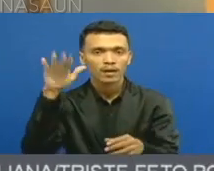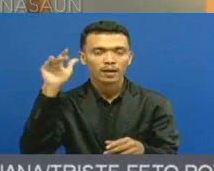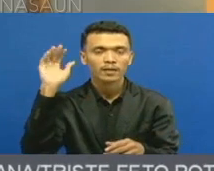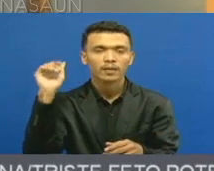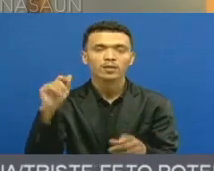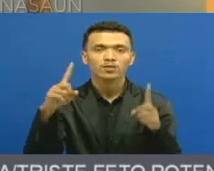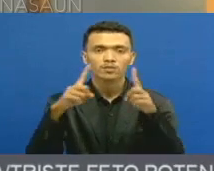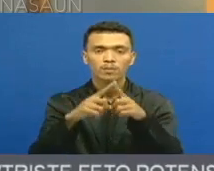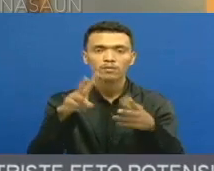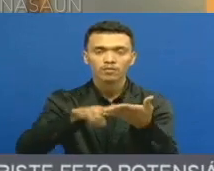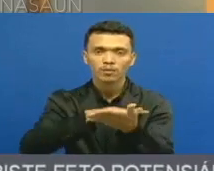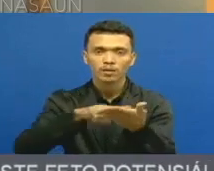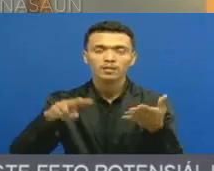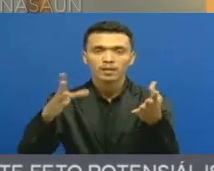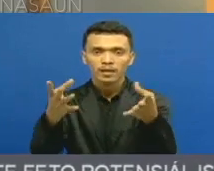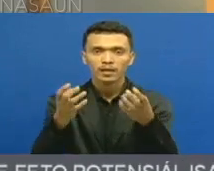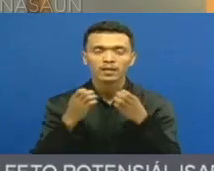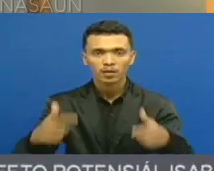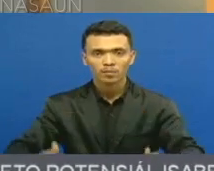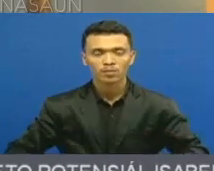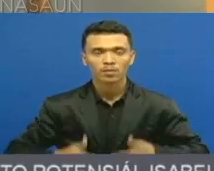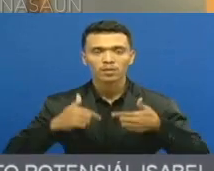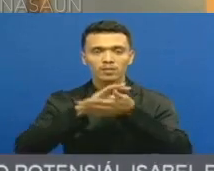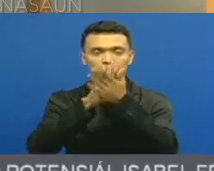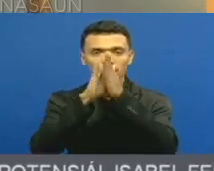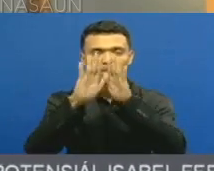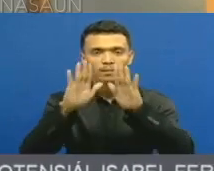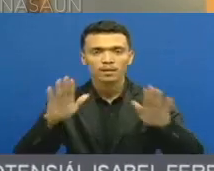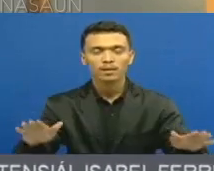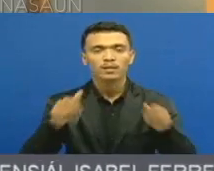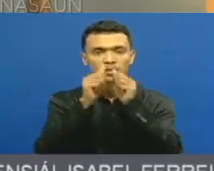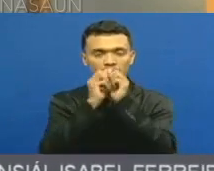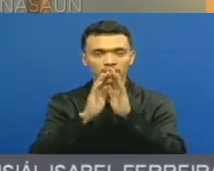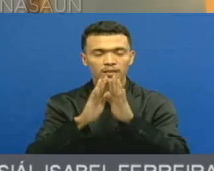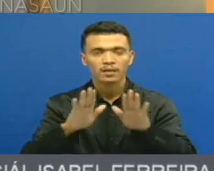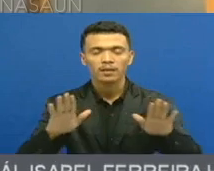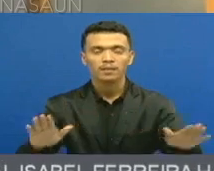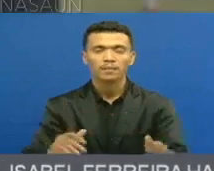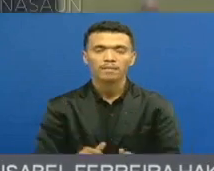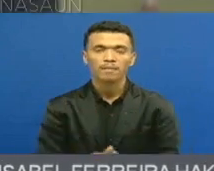moris ya akmater ni alaran. Moris ya paz ni alaran. Moris ya dame ni alaran.